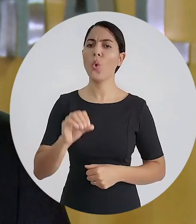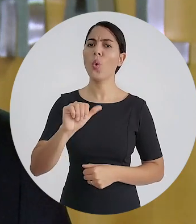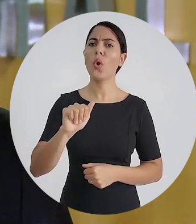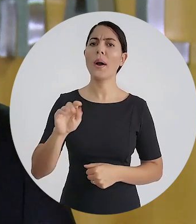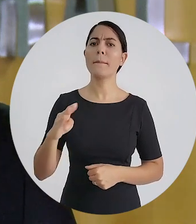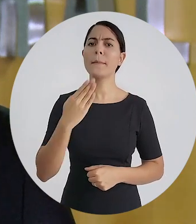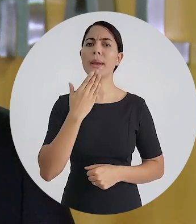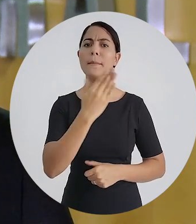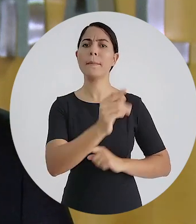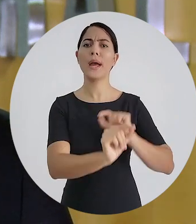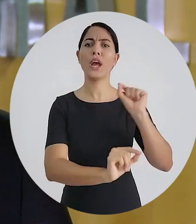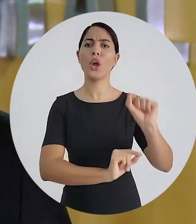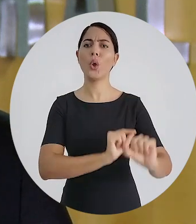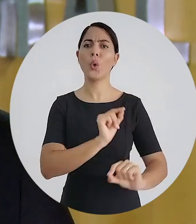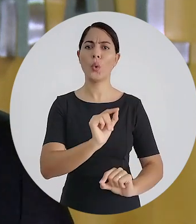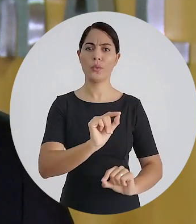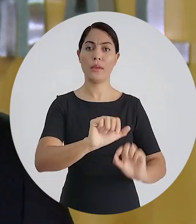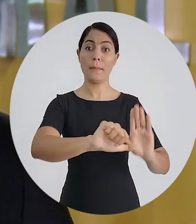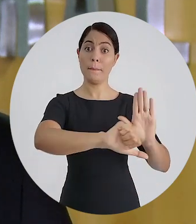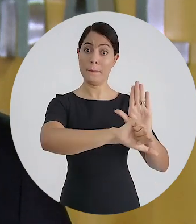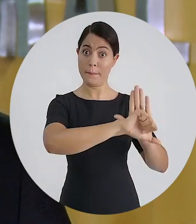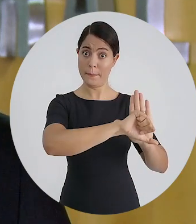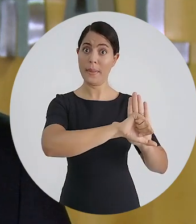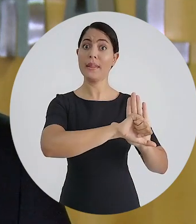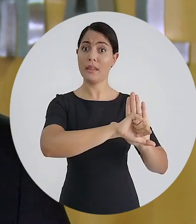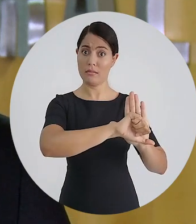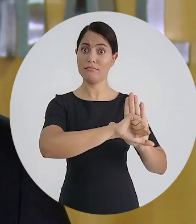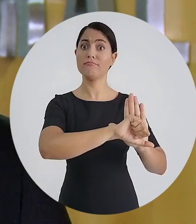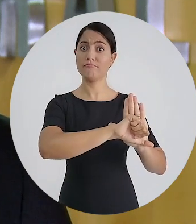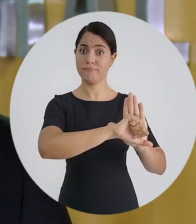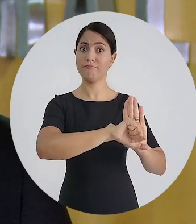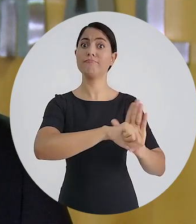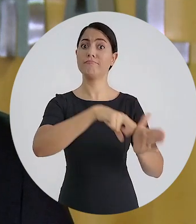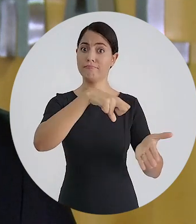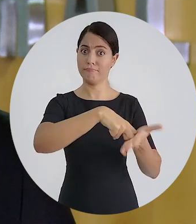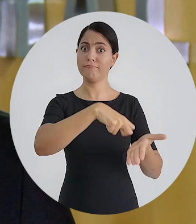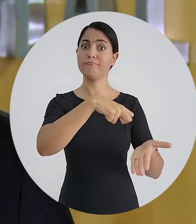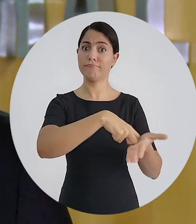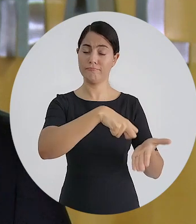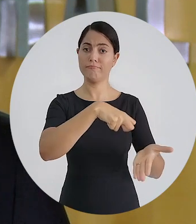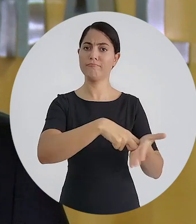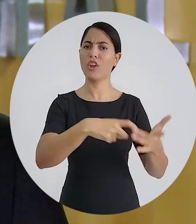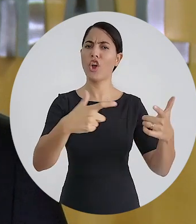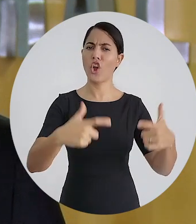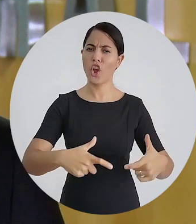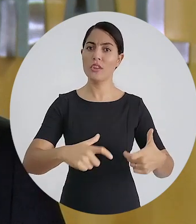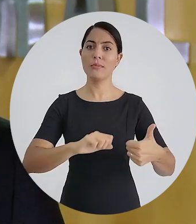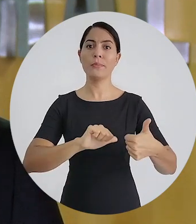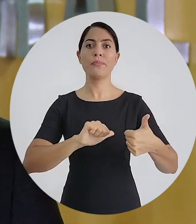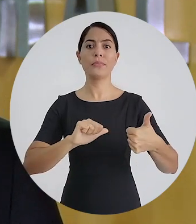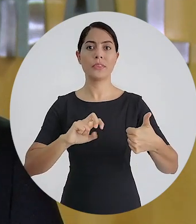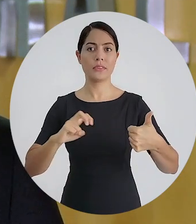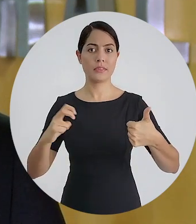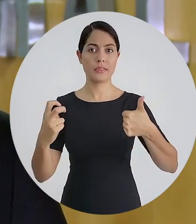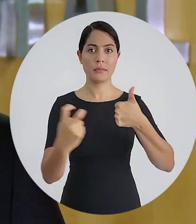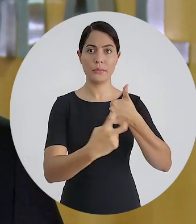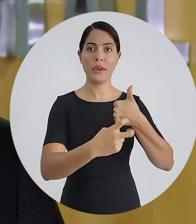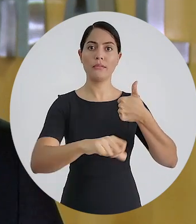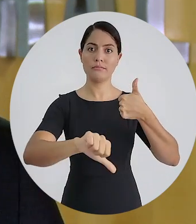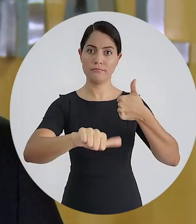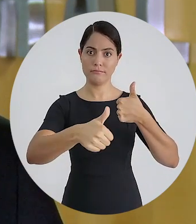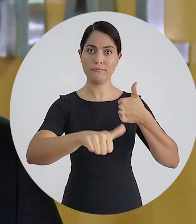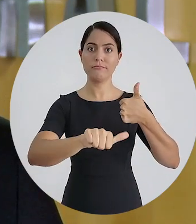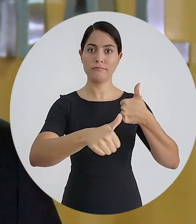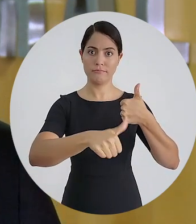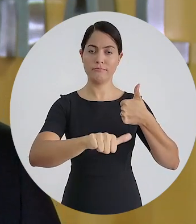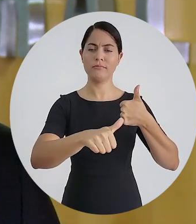pela ordem permite a execução imediata das sentenças penais condenatórias proferidas no âmbito do Tribunal do Júri, quando a